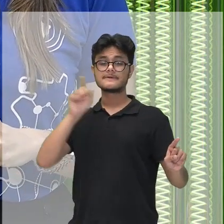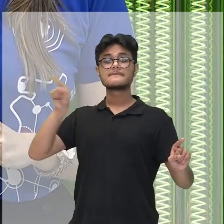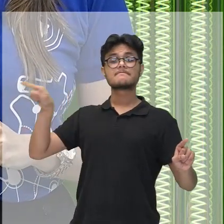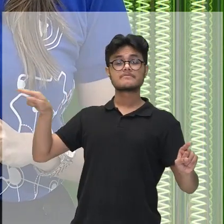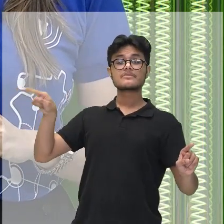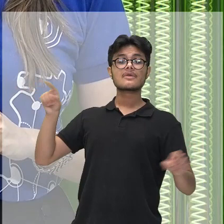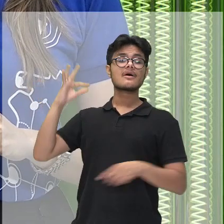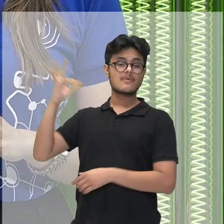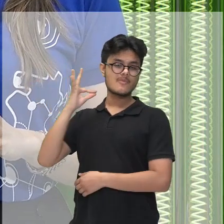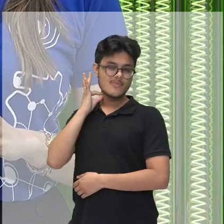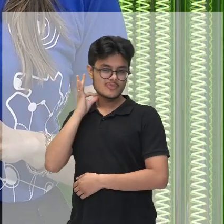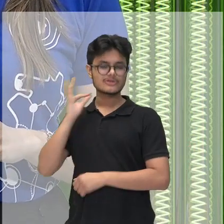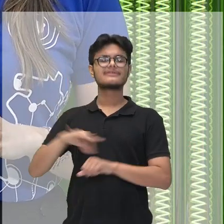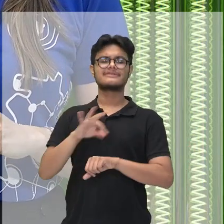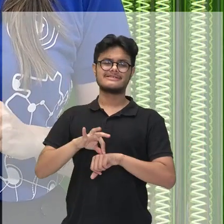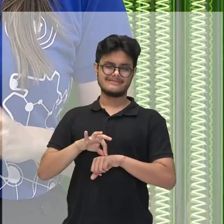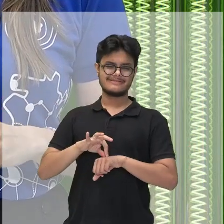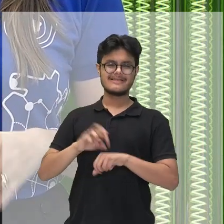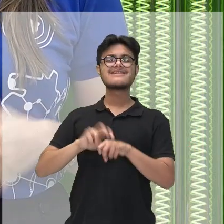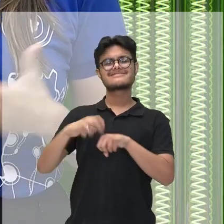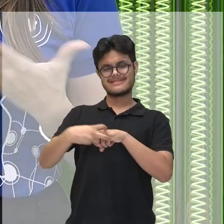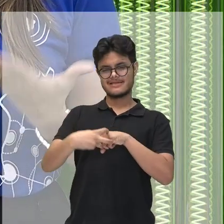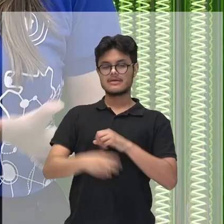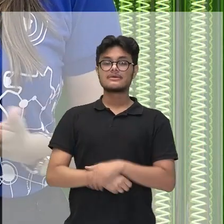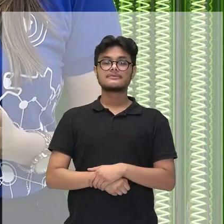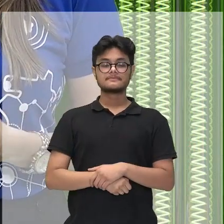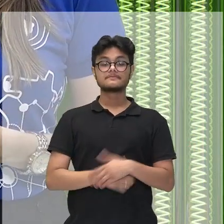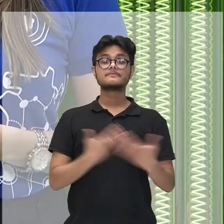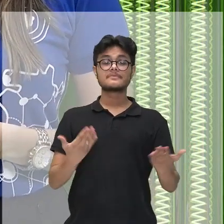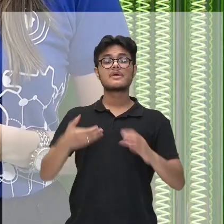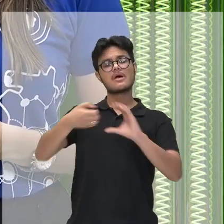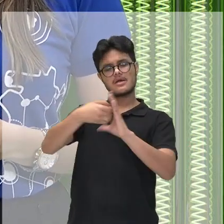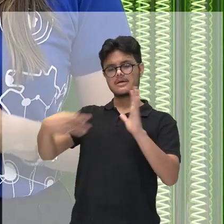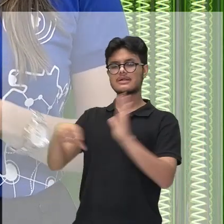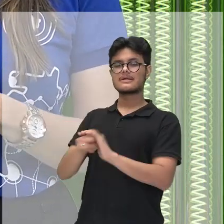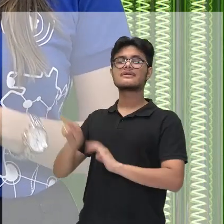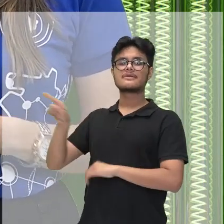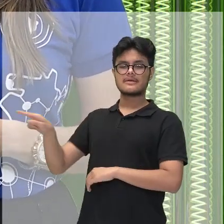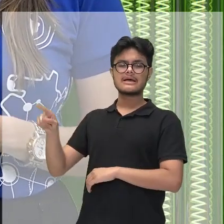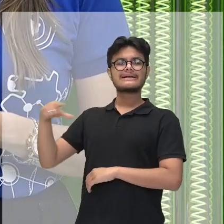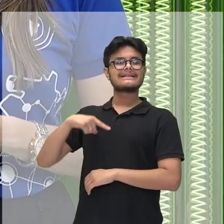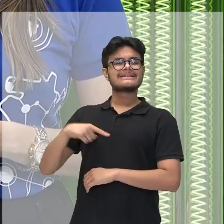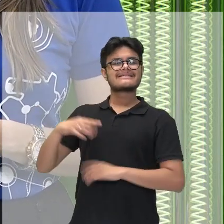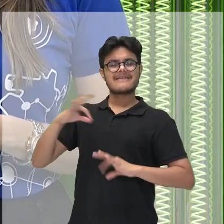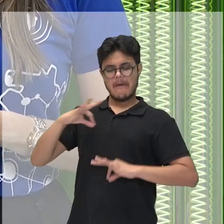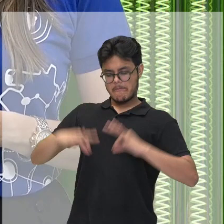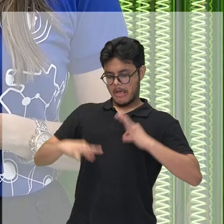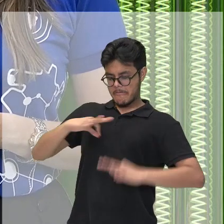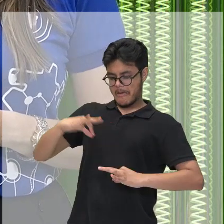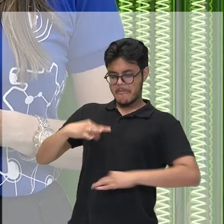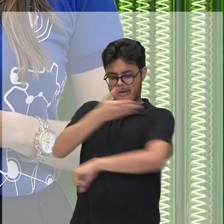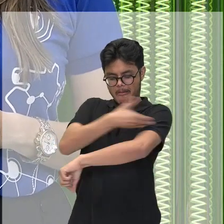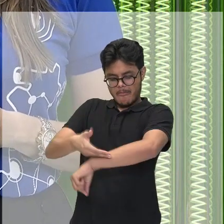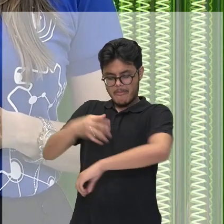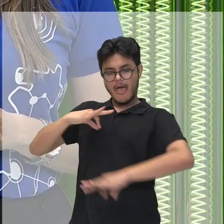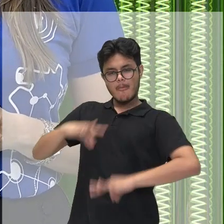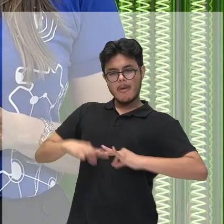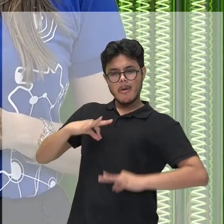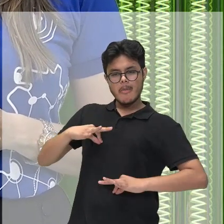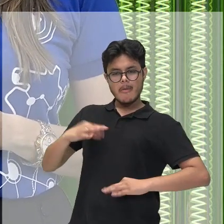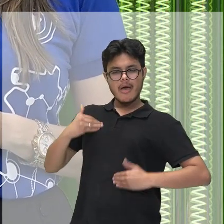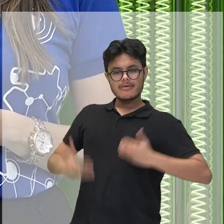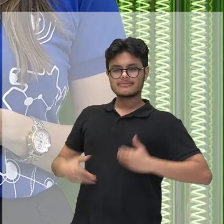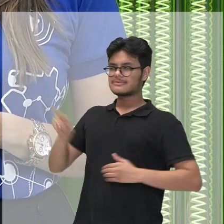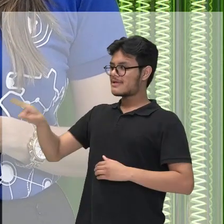o mosquito da dengue, certo? E uma das características são essas pintinhas brancas, né, que fazem com que a